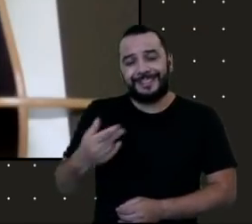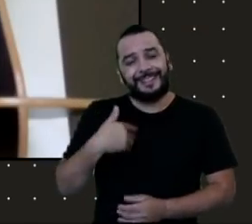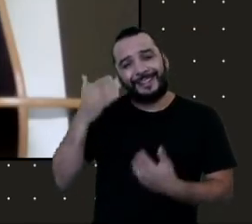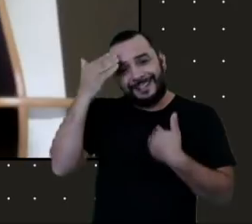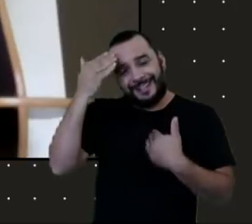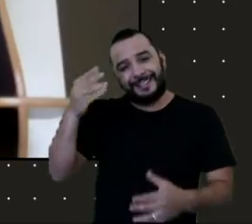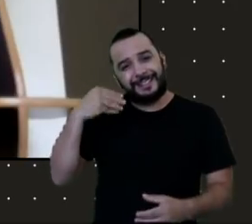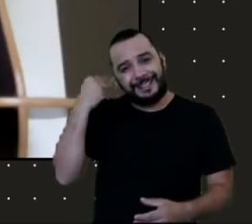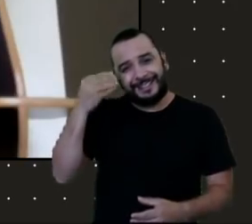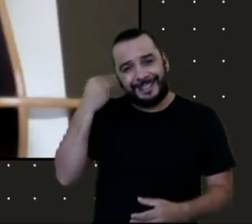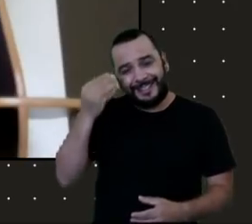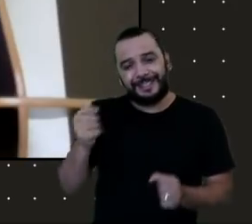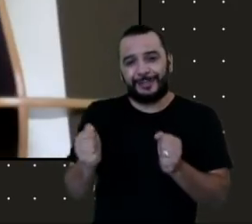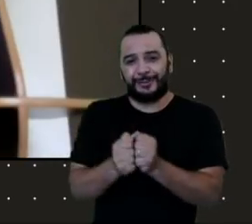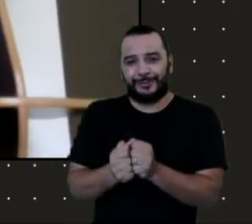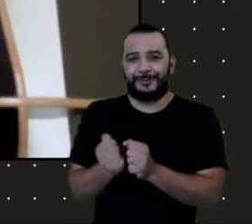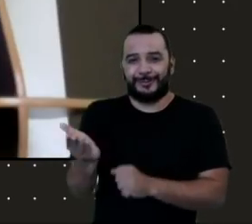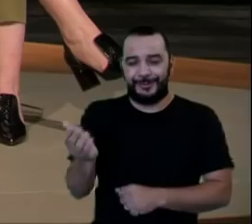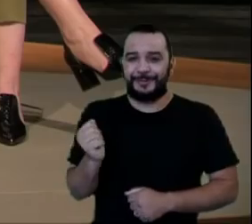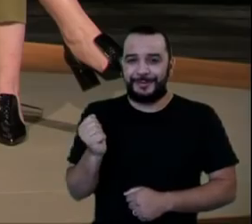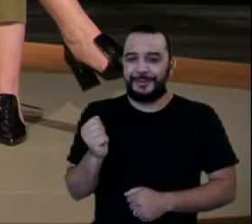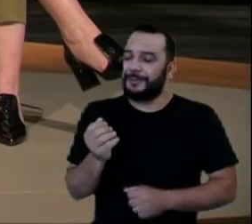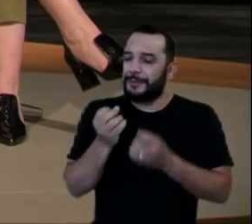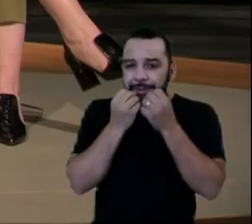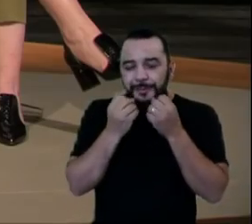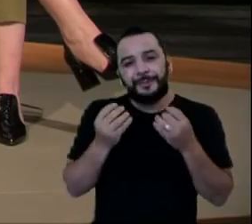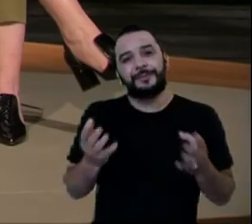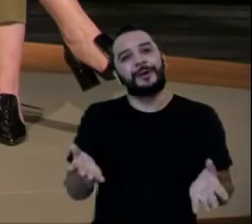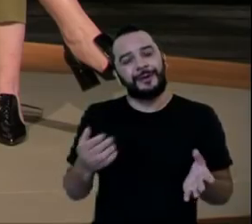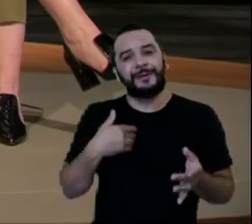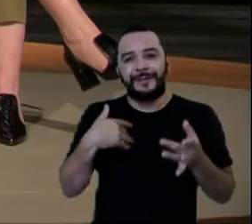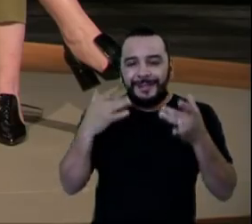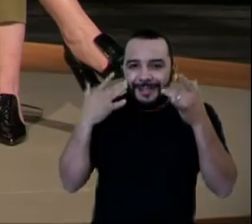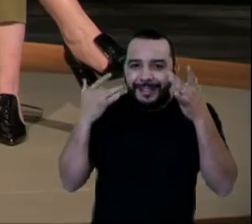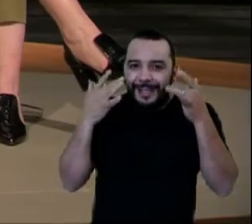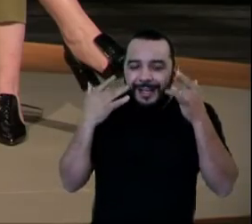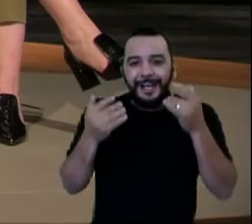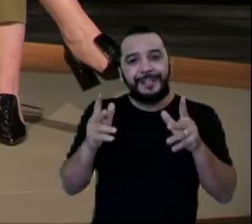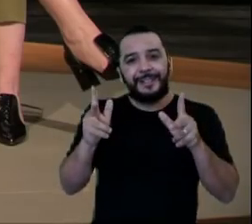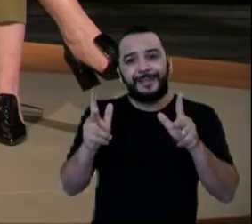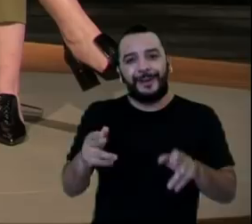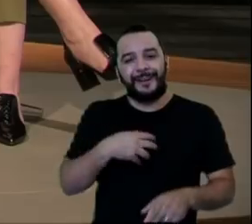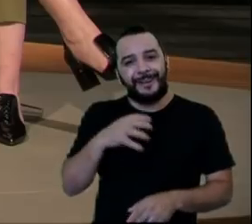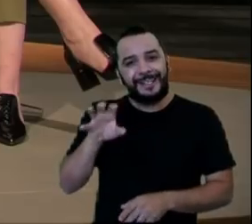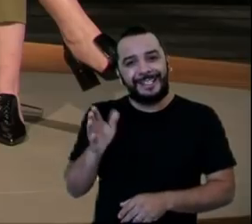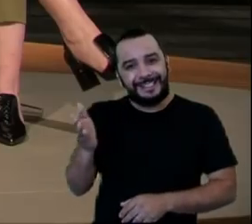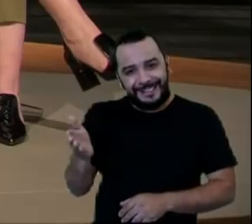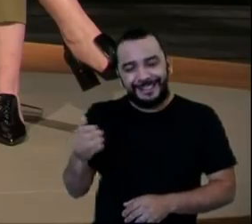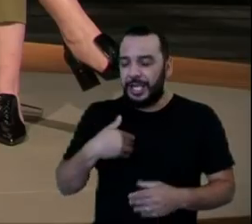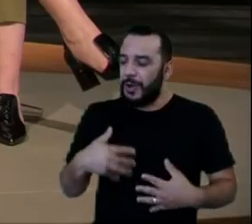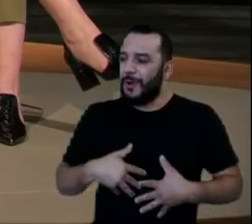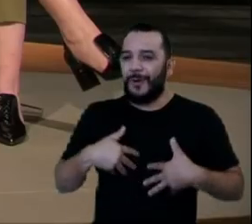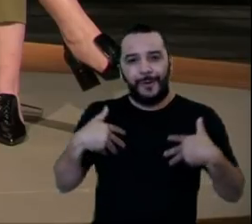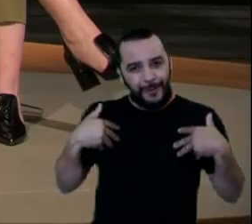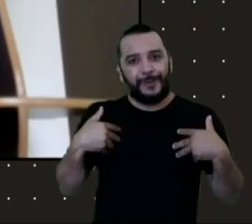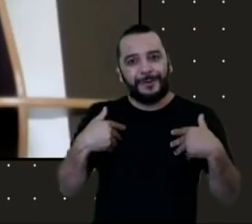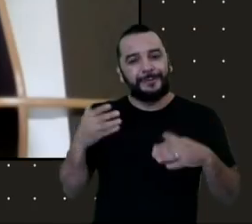grande amigo. Nós vivemos momentos muito importantes juntos nesse trabalho, momentos que marcaram a nossa vida